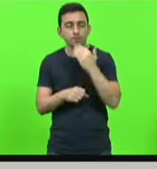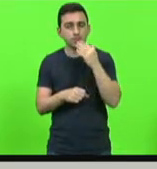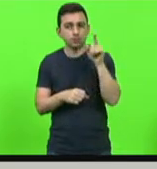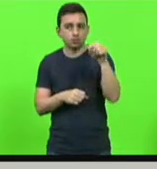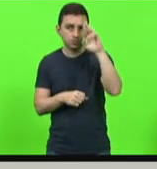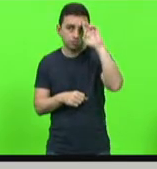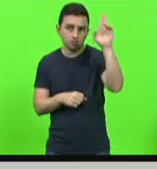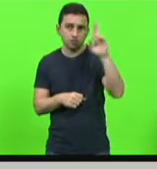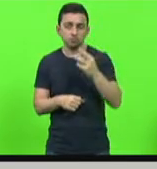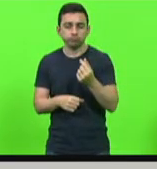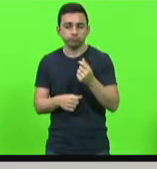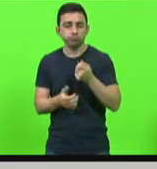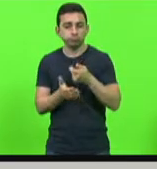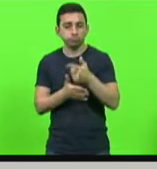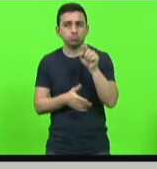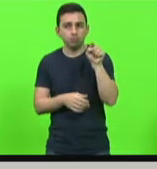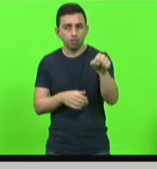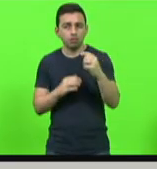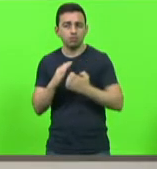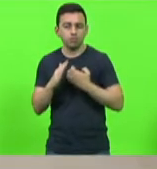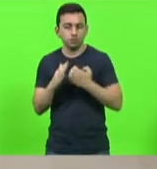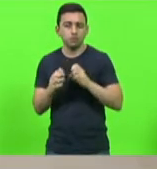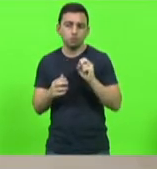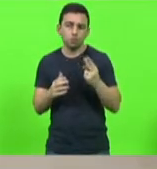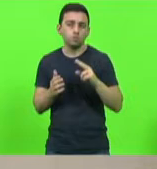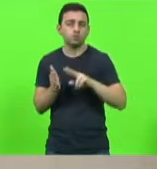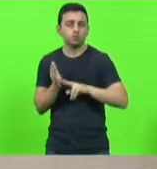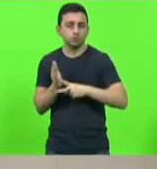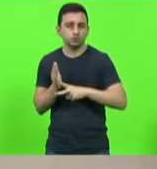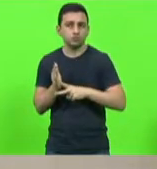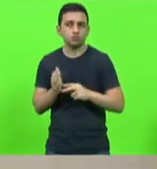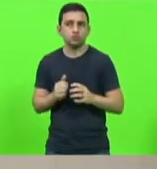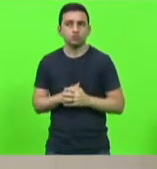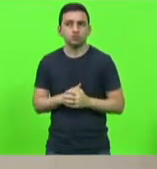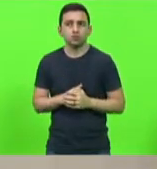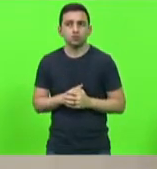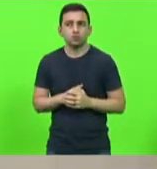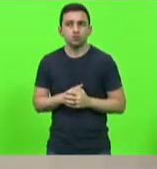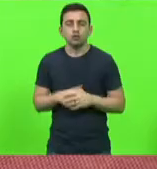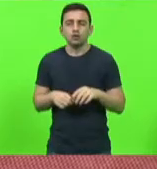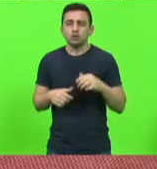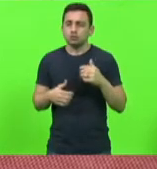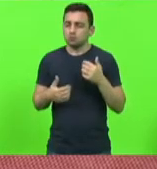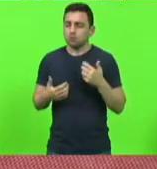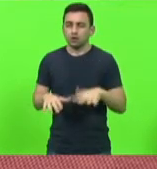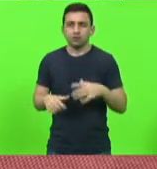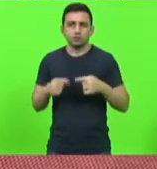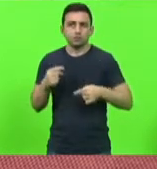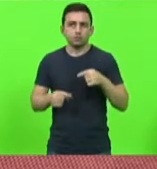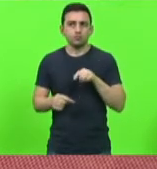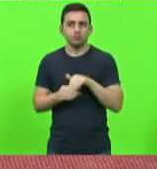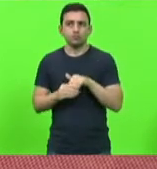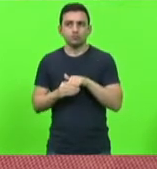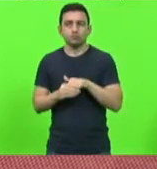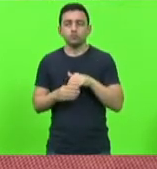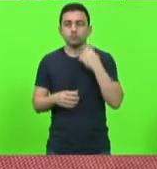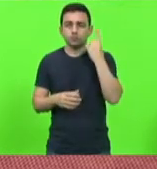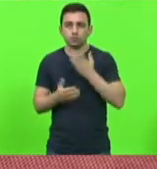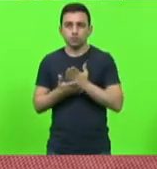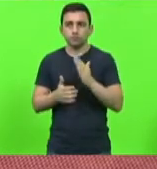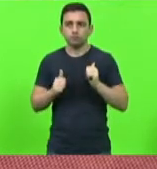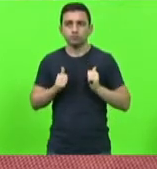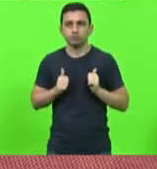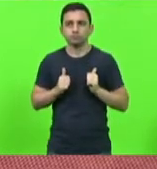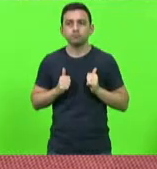com custas exclusivamente da empresa ou do sindicato. Em discussão. Não havendo quem queira discutir, em votação. Deputados que aprovam, permaneçam como se